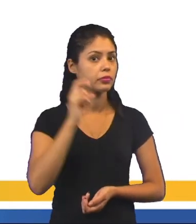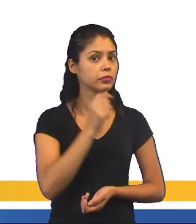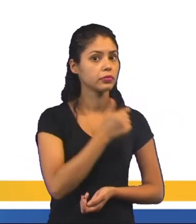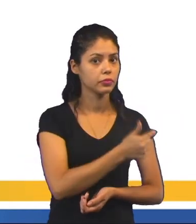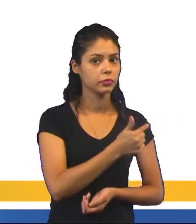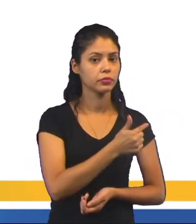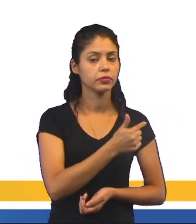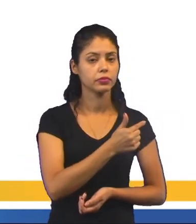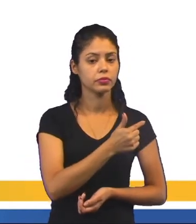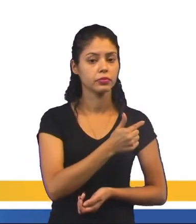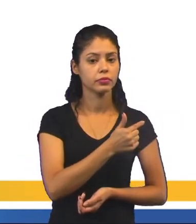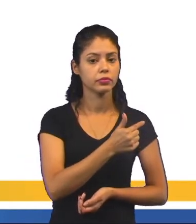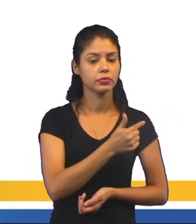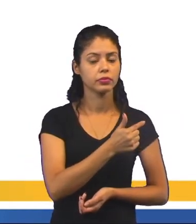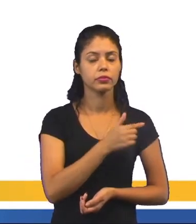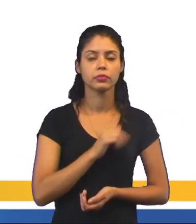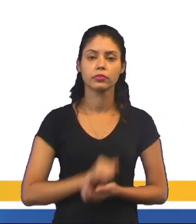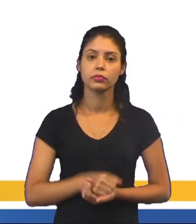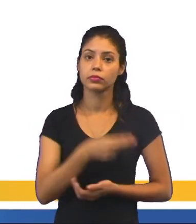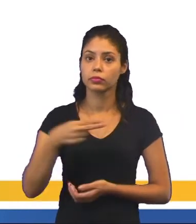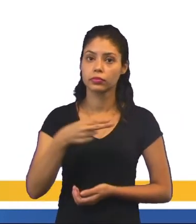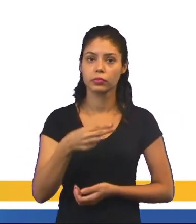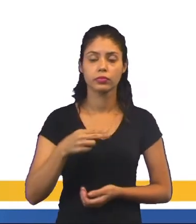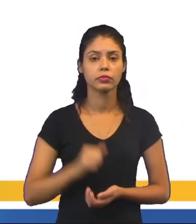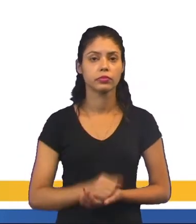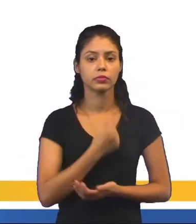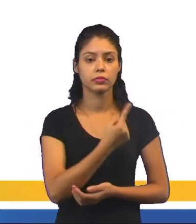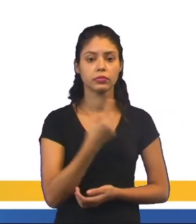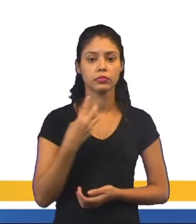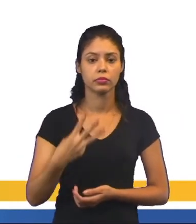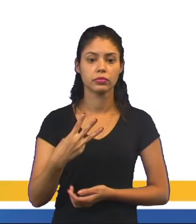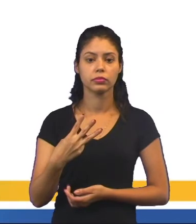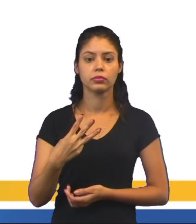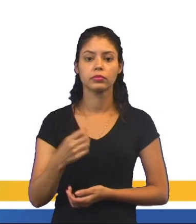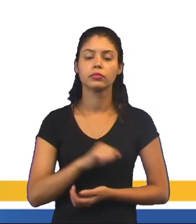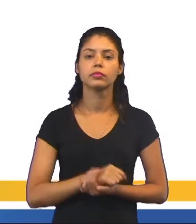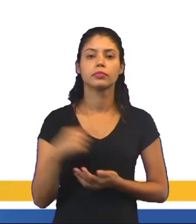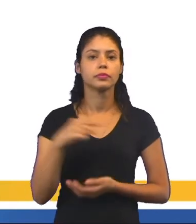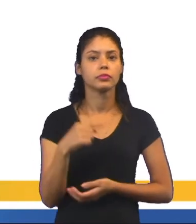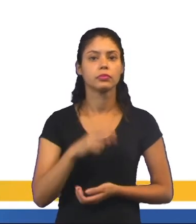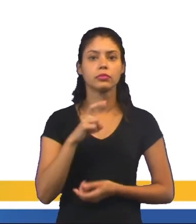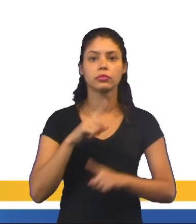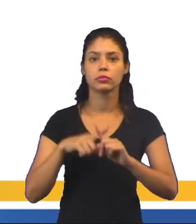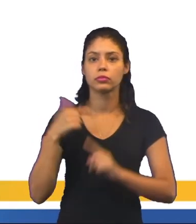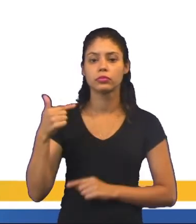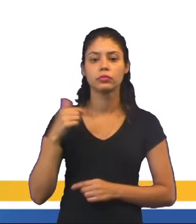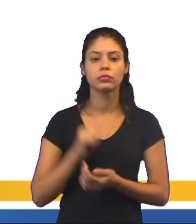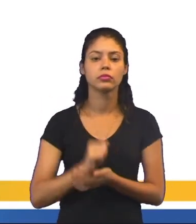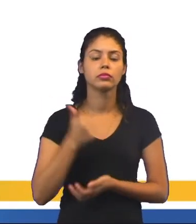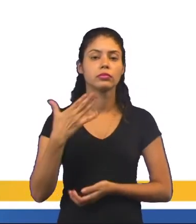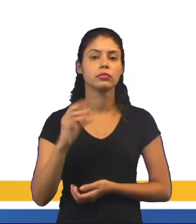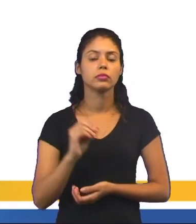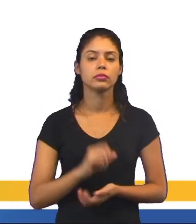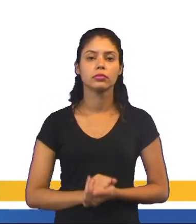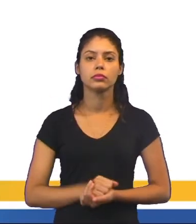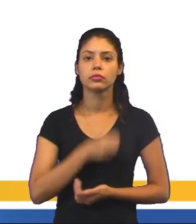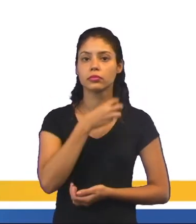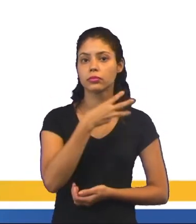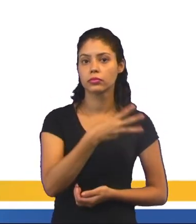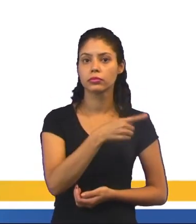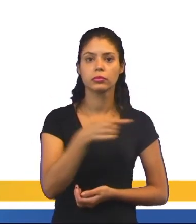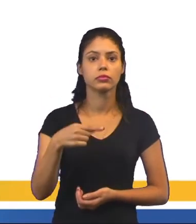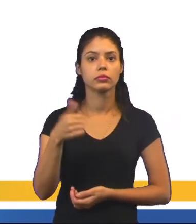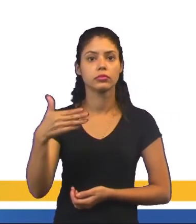vezes 2. Que é igual, 1 vezes 3 é 3, menos 5 vezes 2, menos 10.